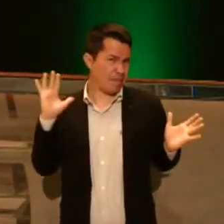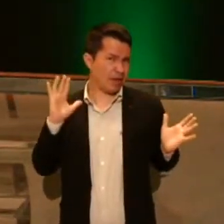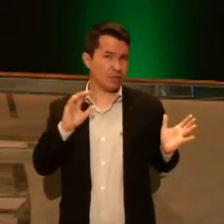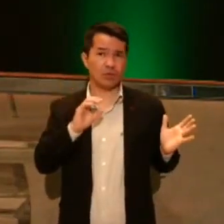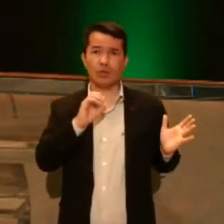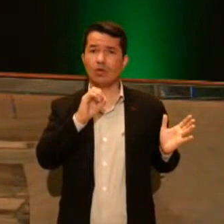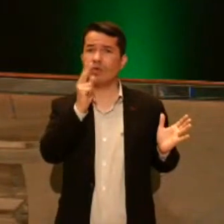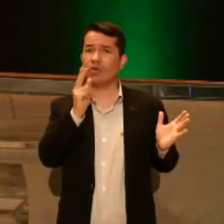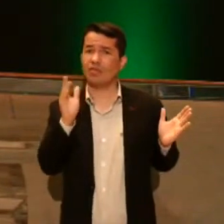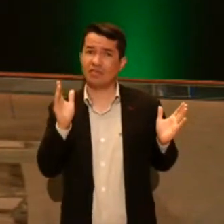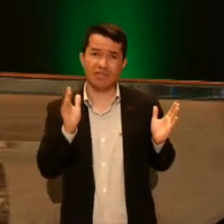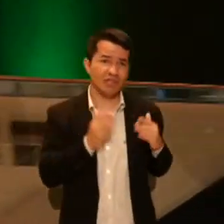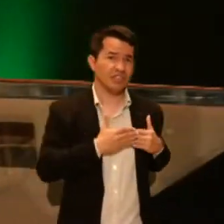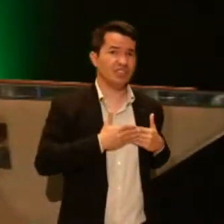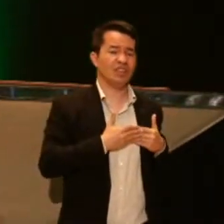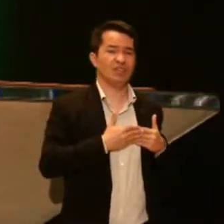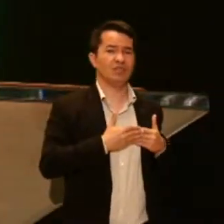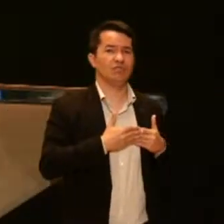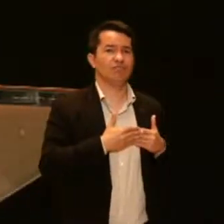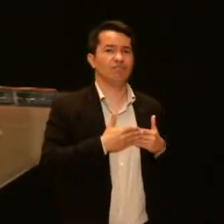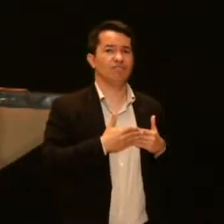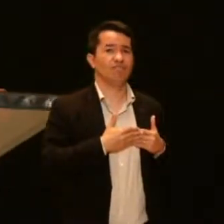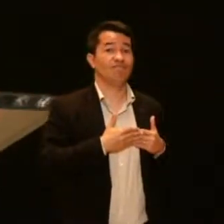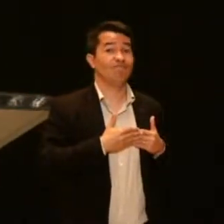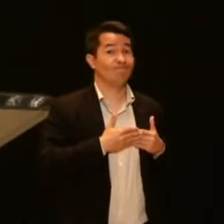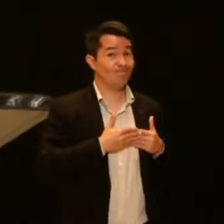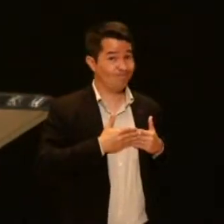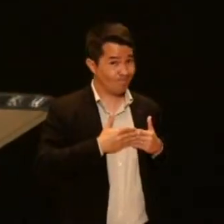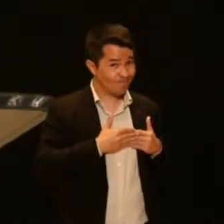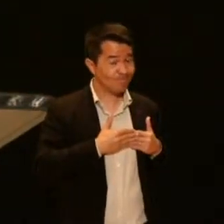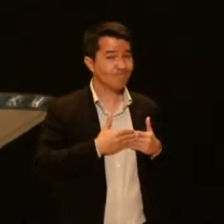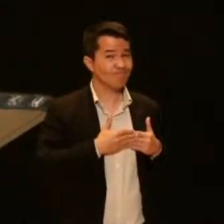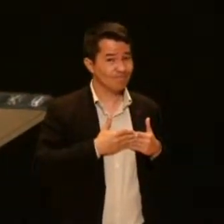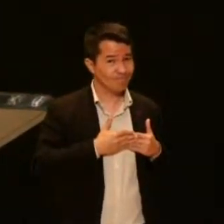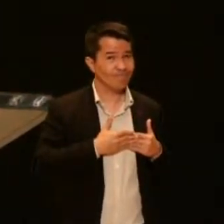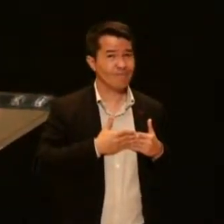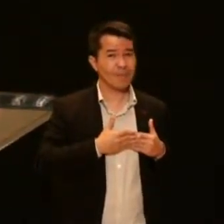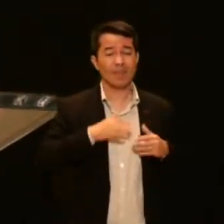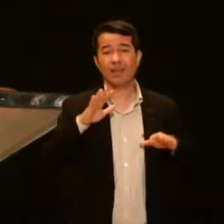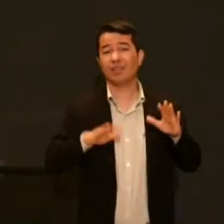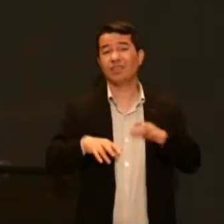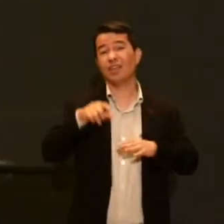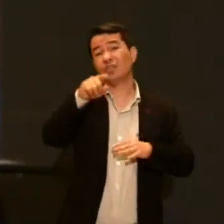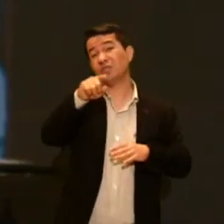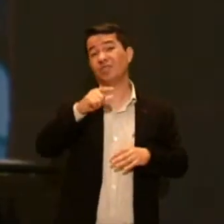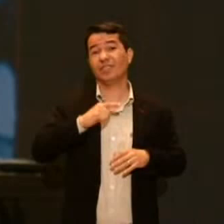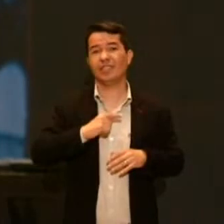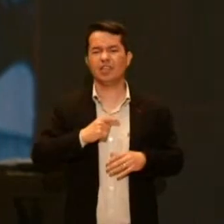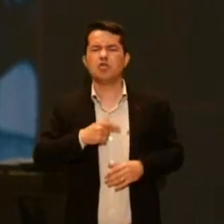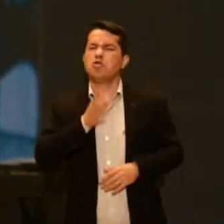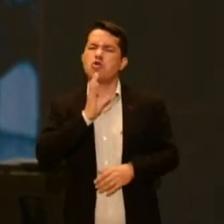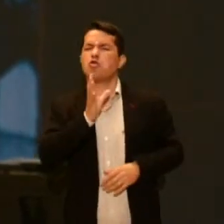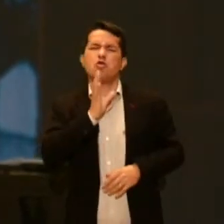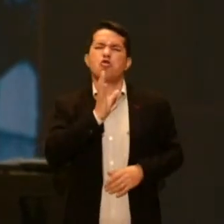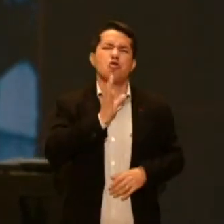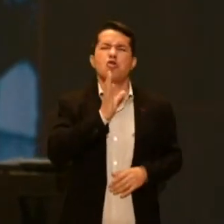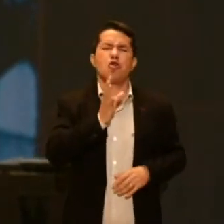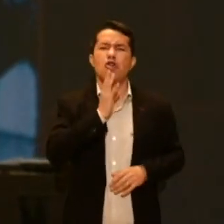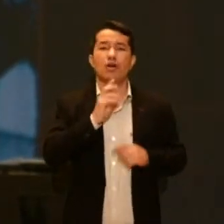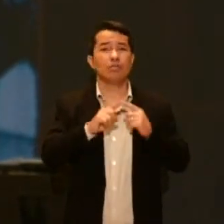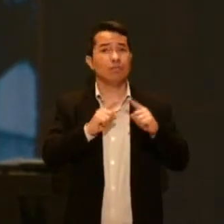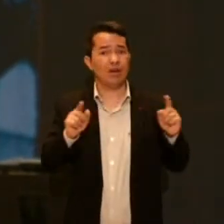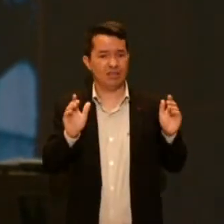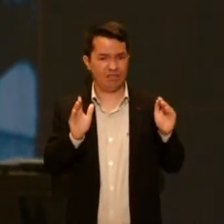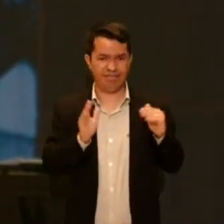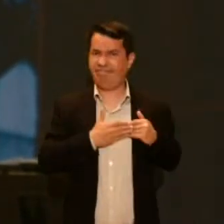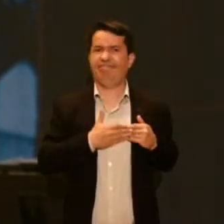Porque às vezes a gente está tão perto, mas está tão longe. Está tão perto,